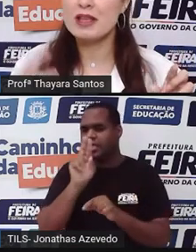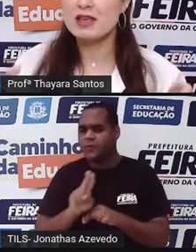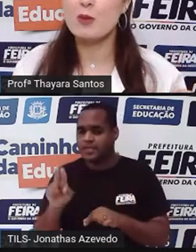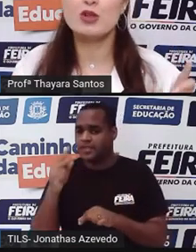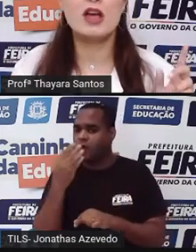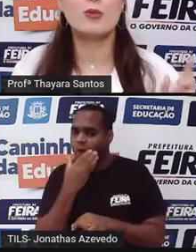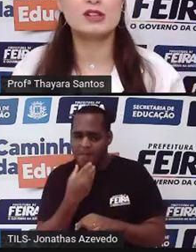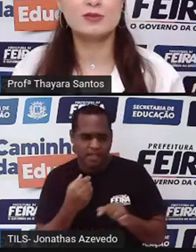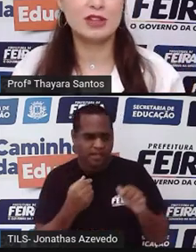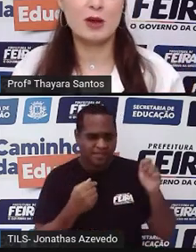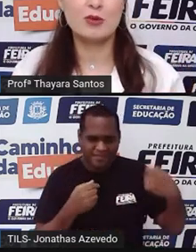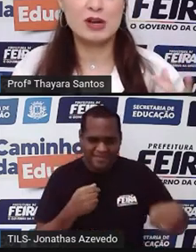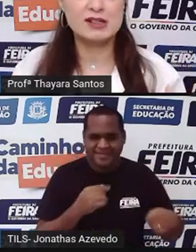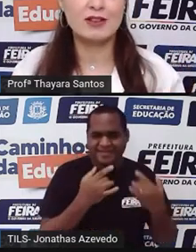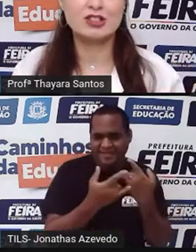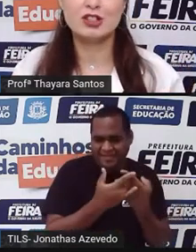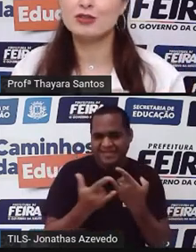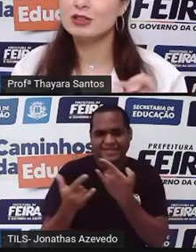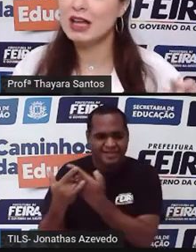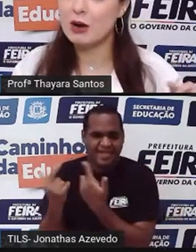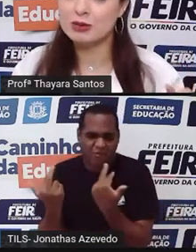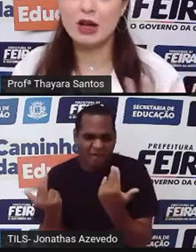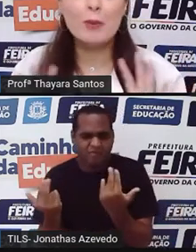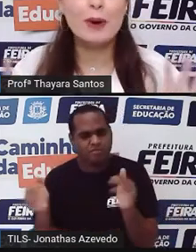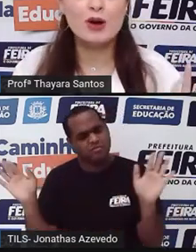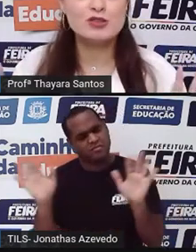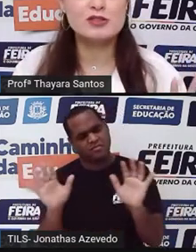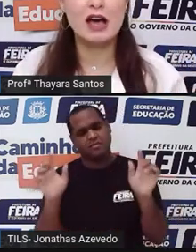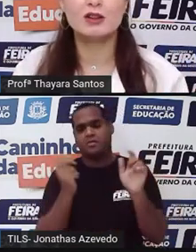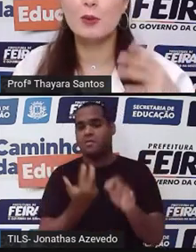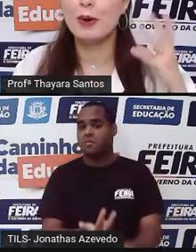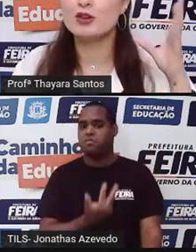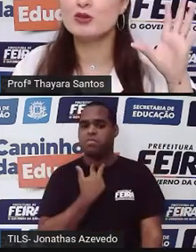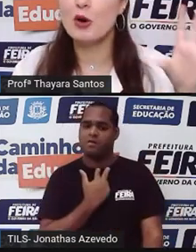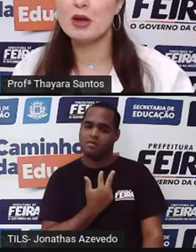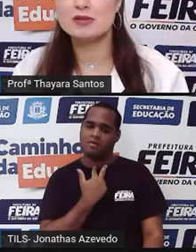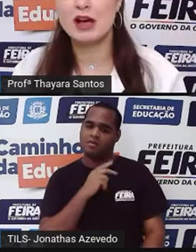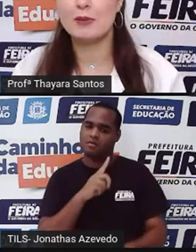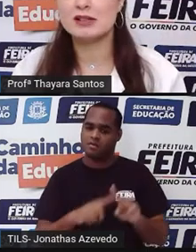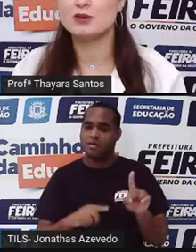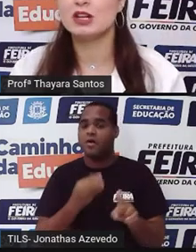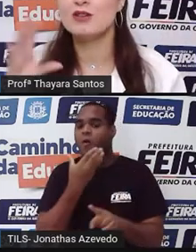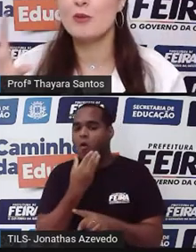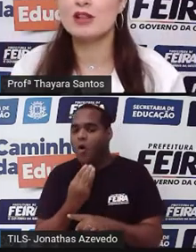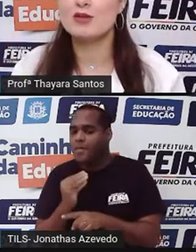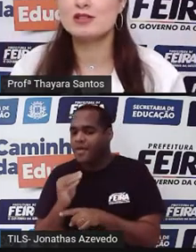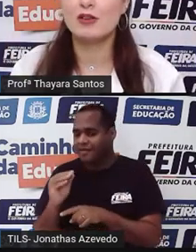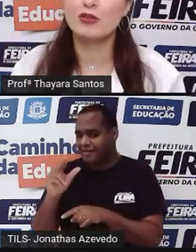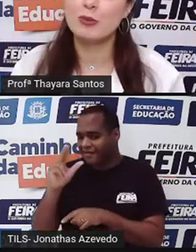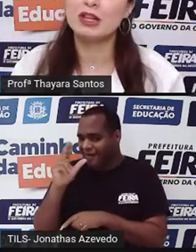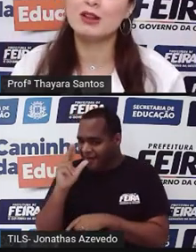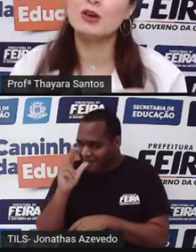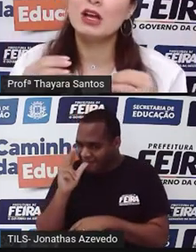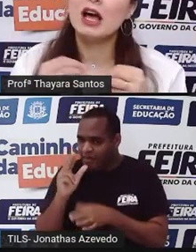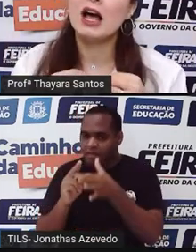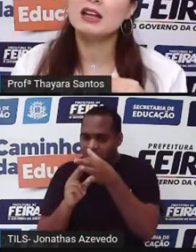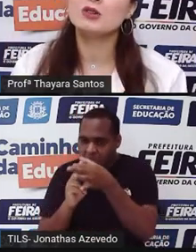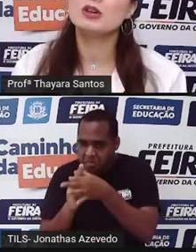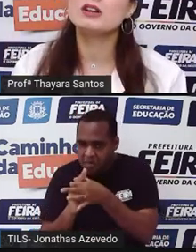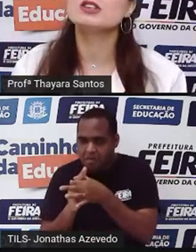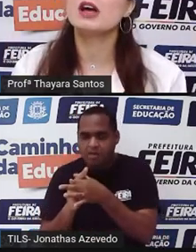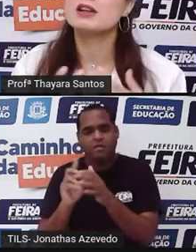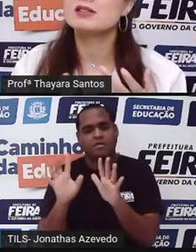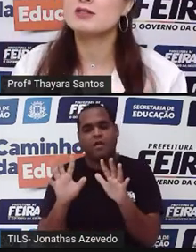o homem EA mulher ao mesmo tempo preservativo Não não pode usar não pode o homem usar o masculino EA mulher o feminino